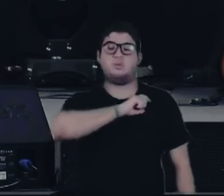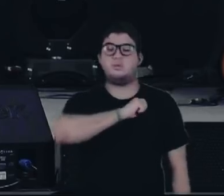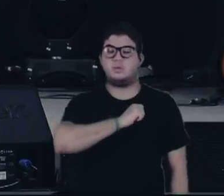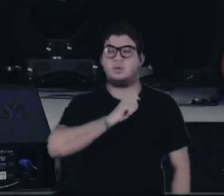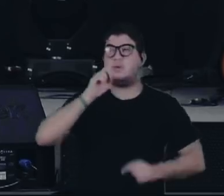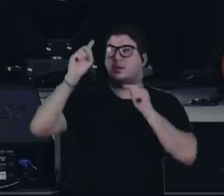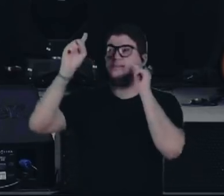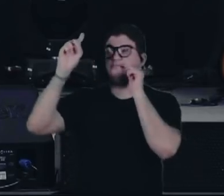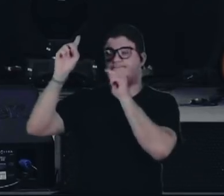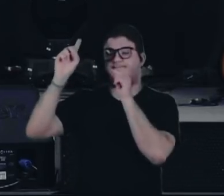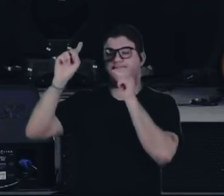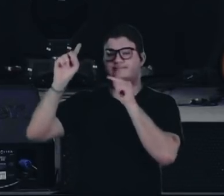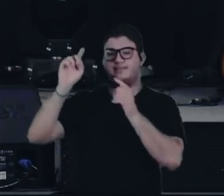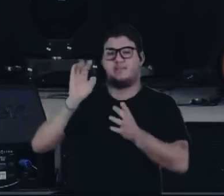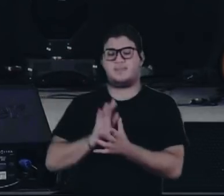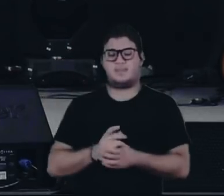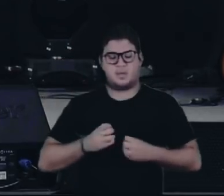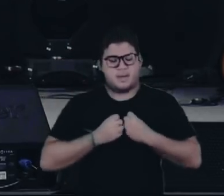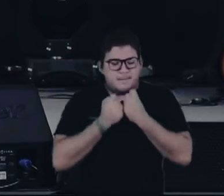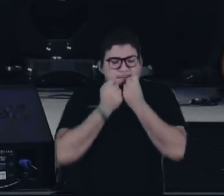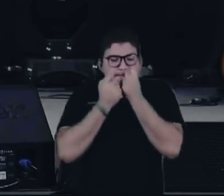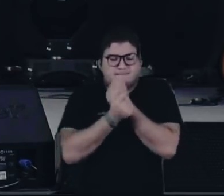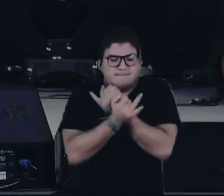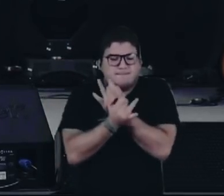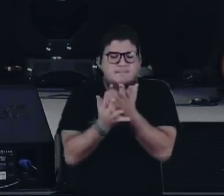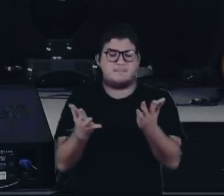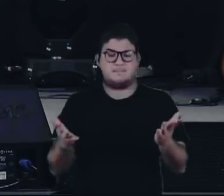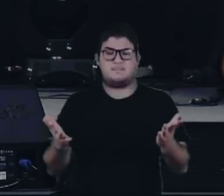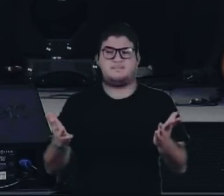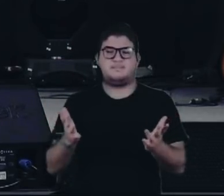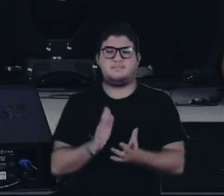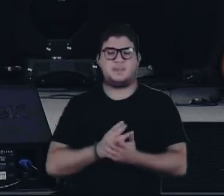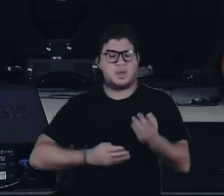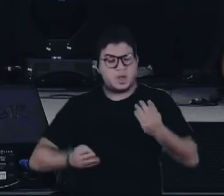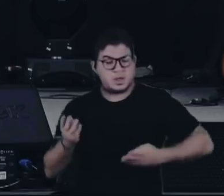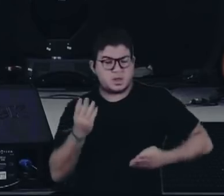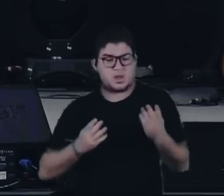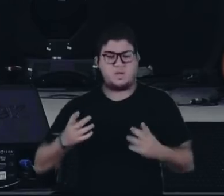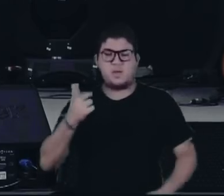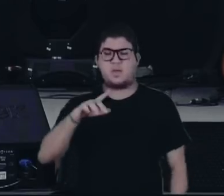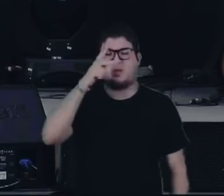por Deus, a doação, servindo os outros.